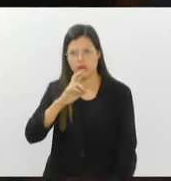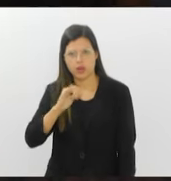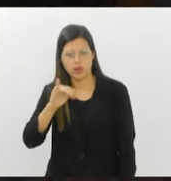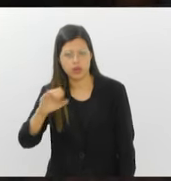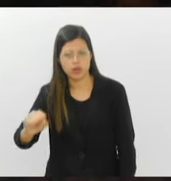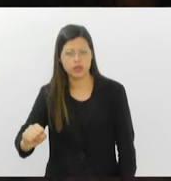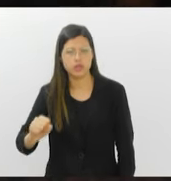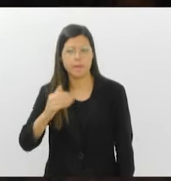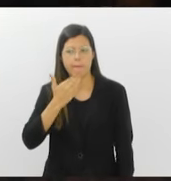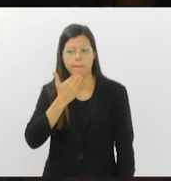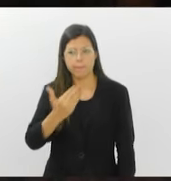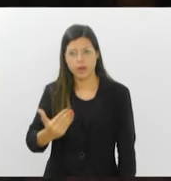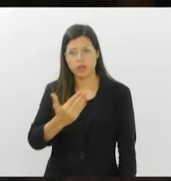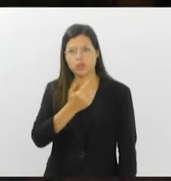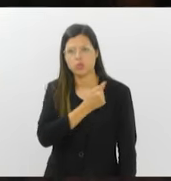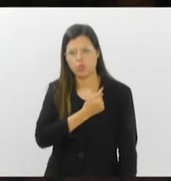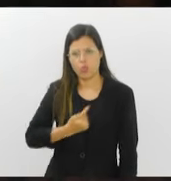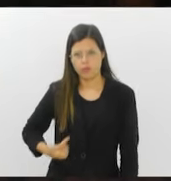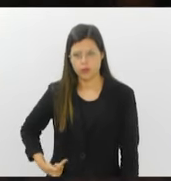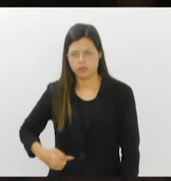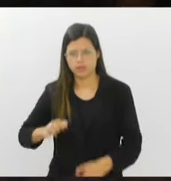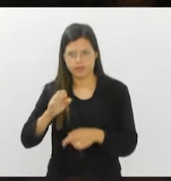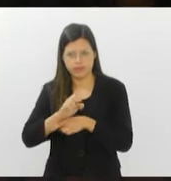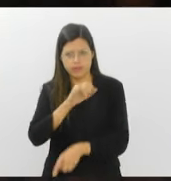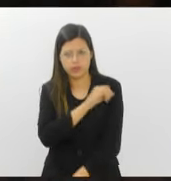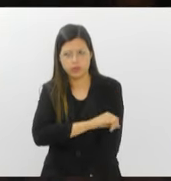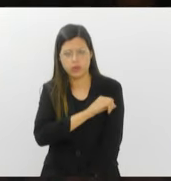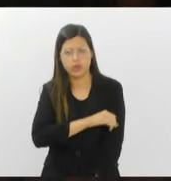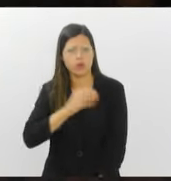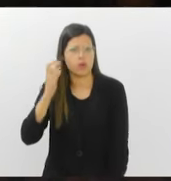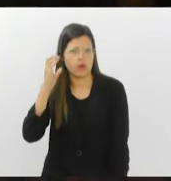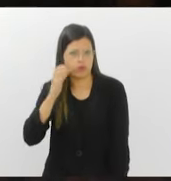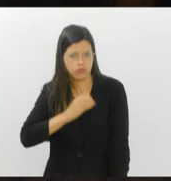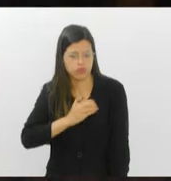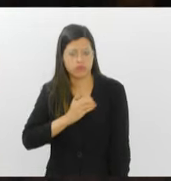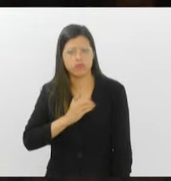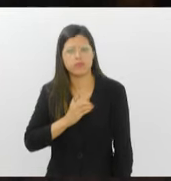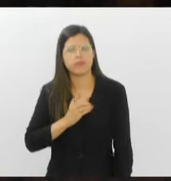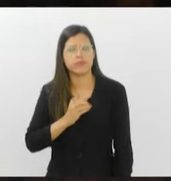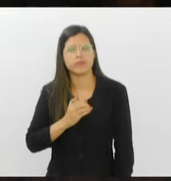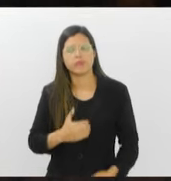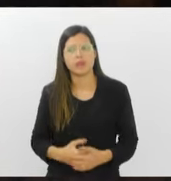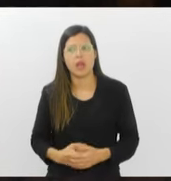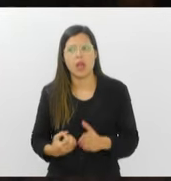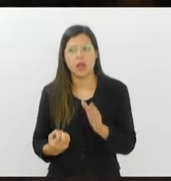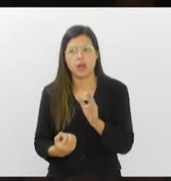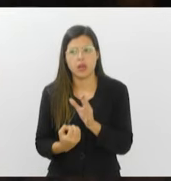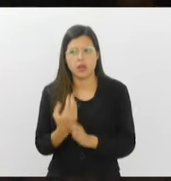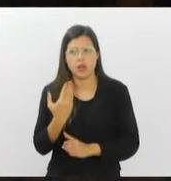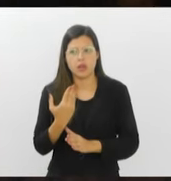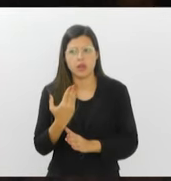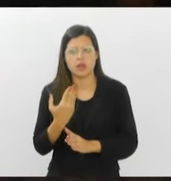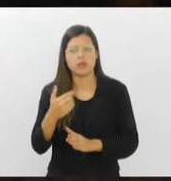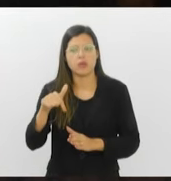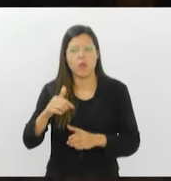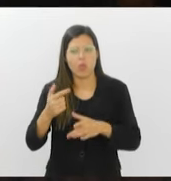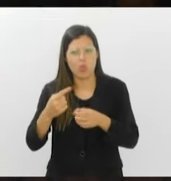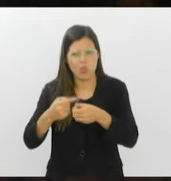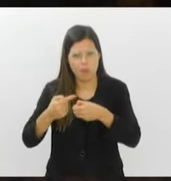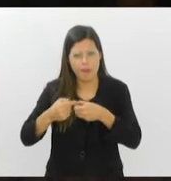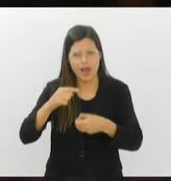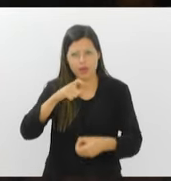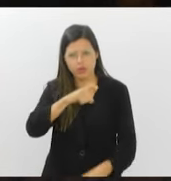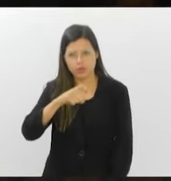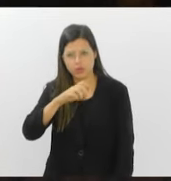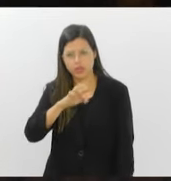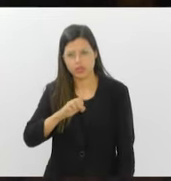solicita o excelentíssimo senhor governador do Estado do Rio de Janeiro, o senhor Cláudio Castro, a implantação de pórtico no bairro Xerém, quarto